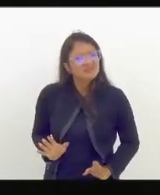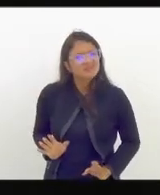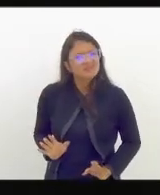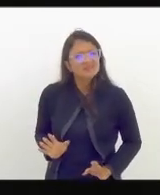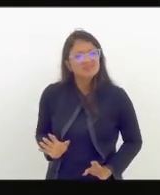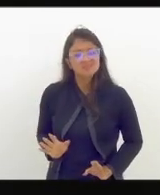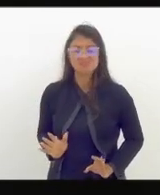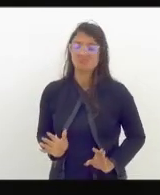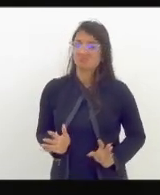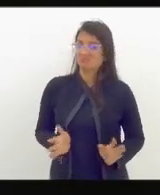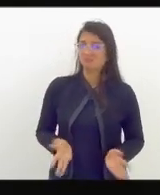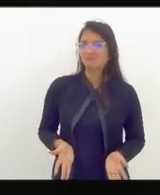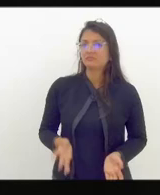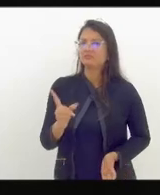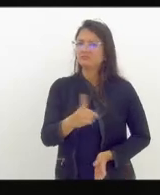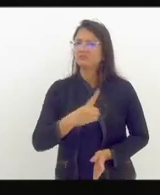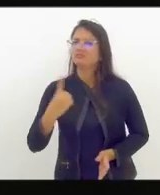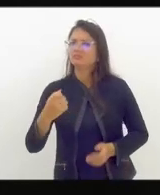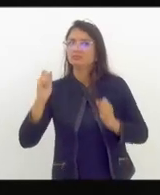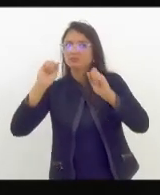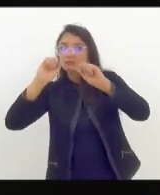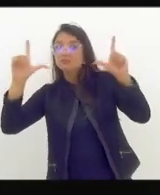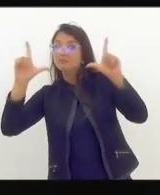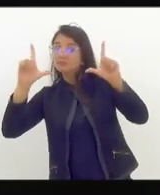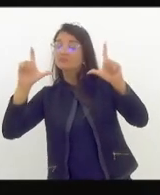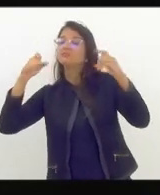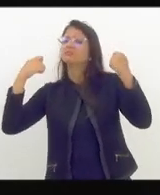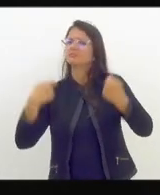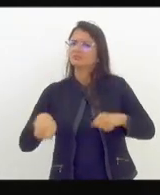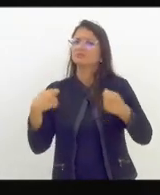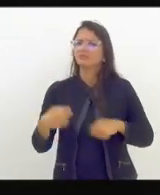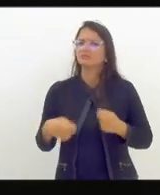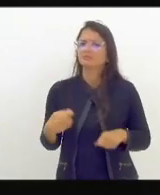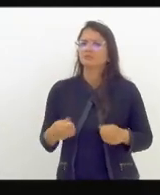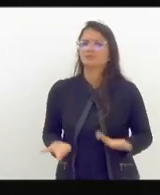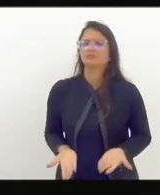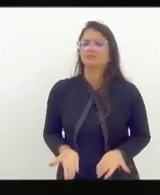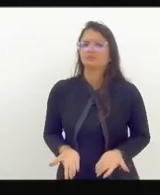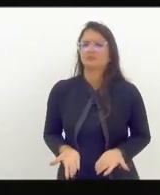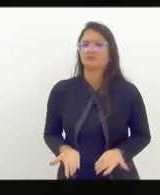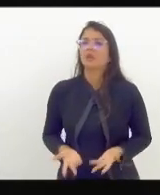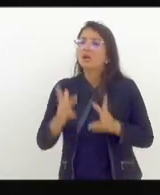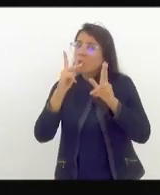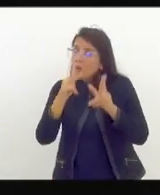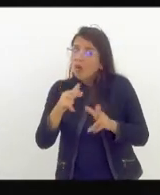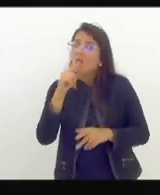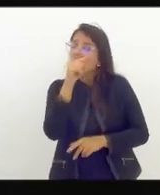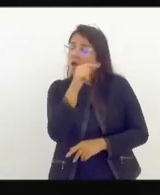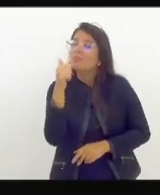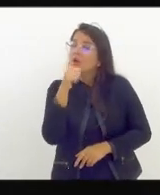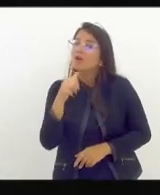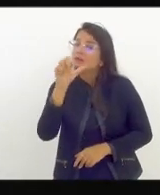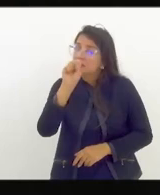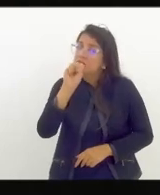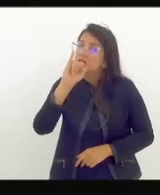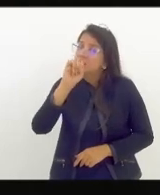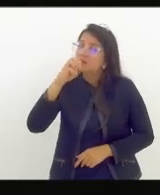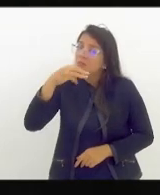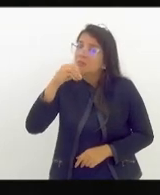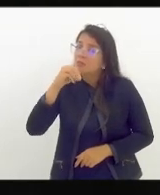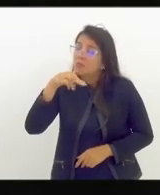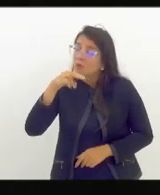Nós precisamos continuar alerta, como a Simone de Beauvoir bem